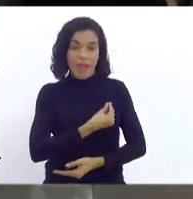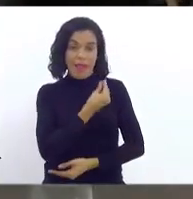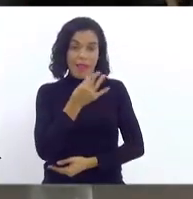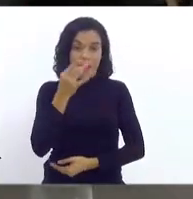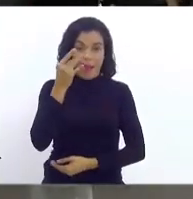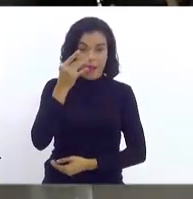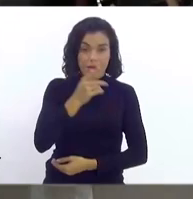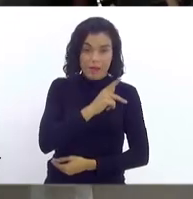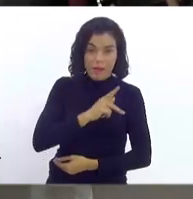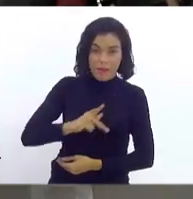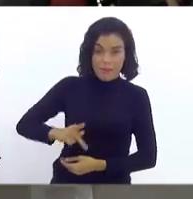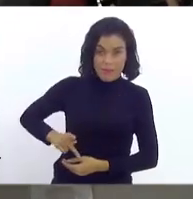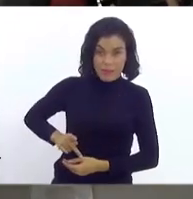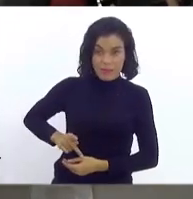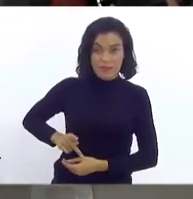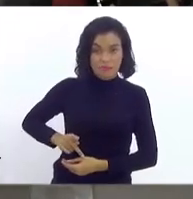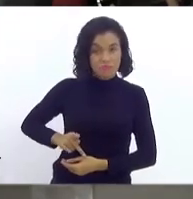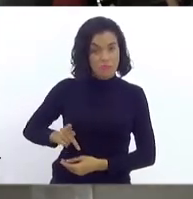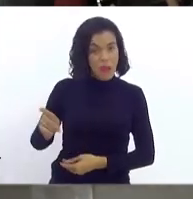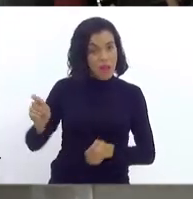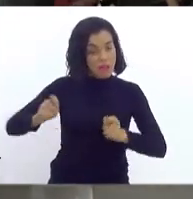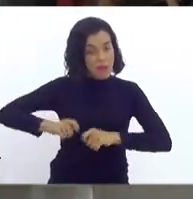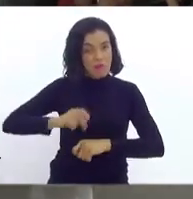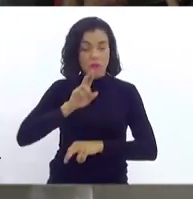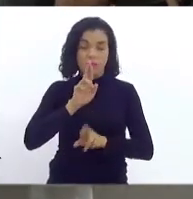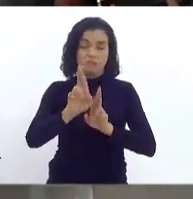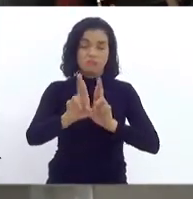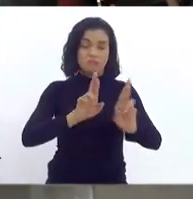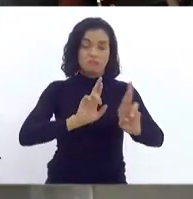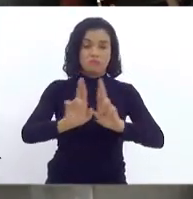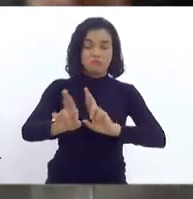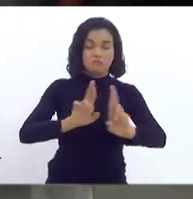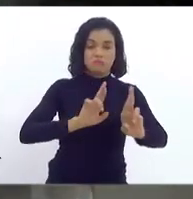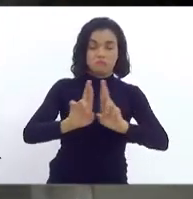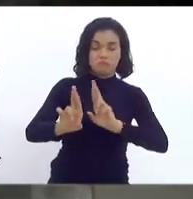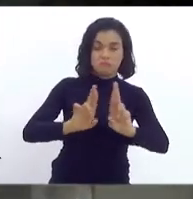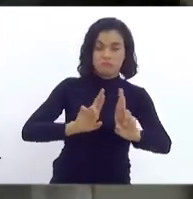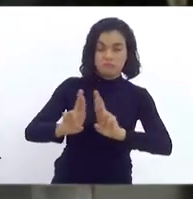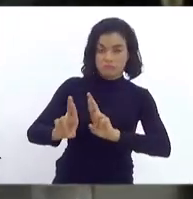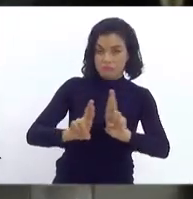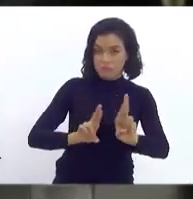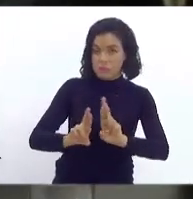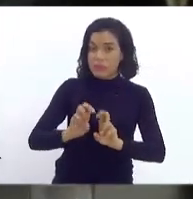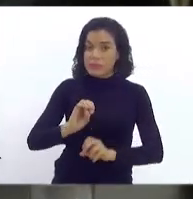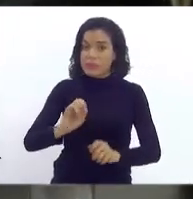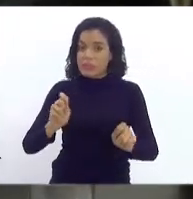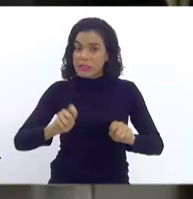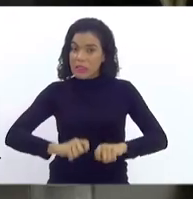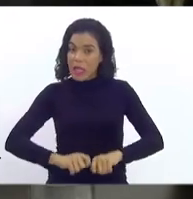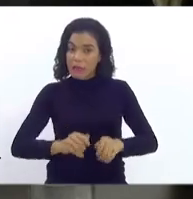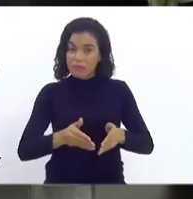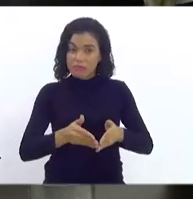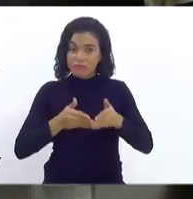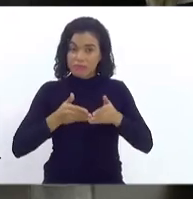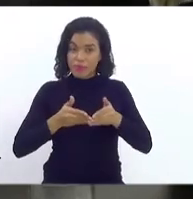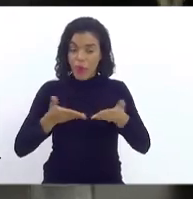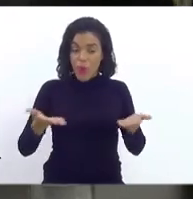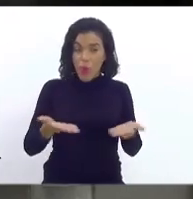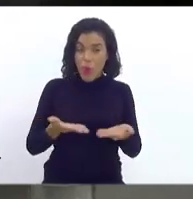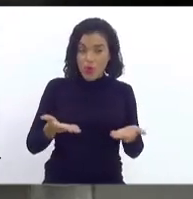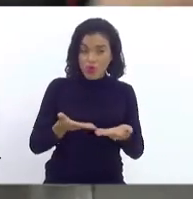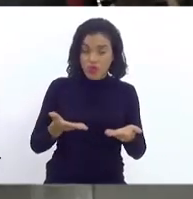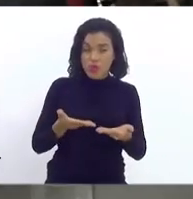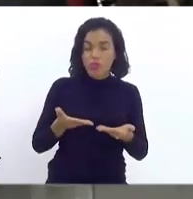presidente apta a responder os esclarecimentos que serão colocados, se poderia haver a dispensa, pelo menos por hoje, da